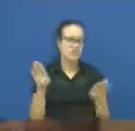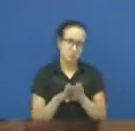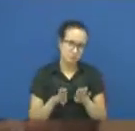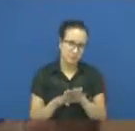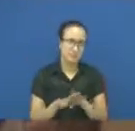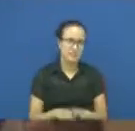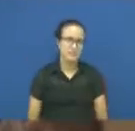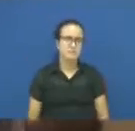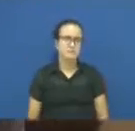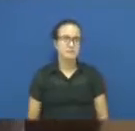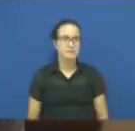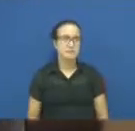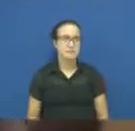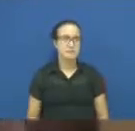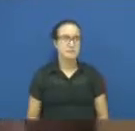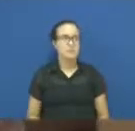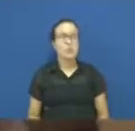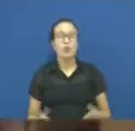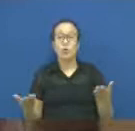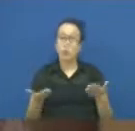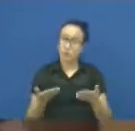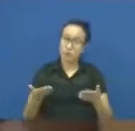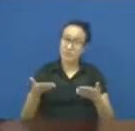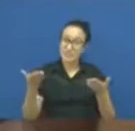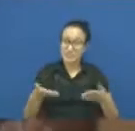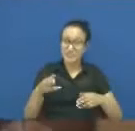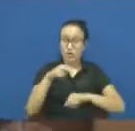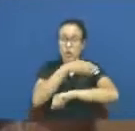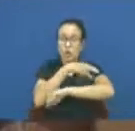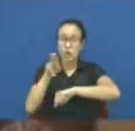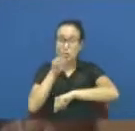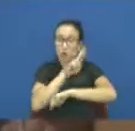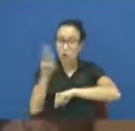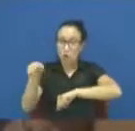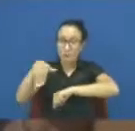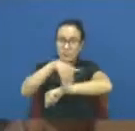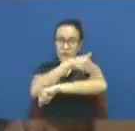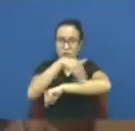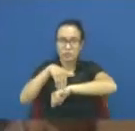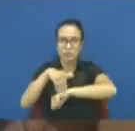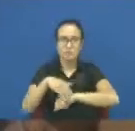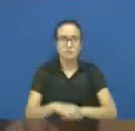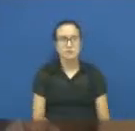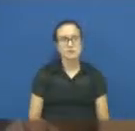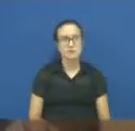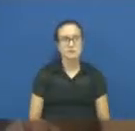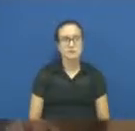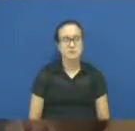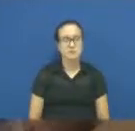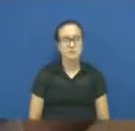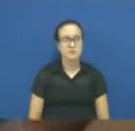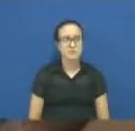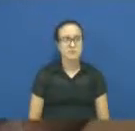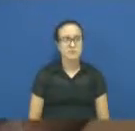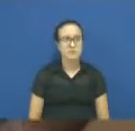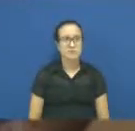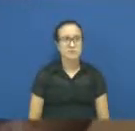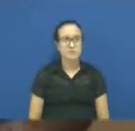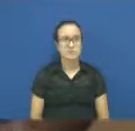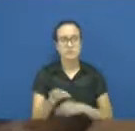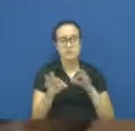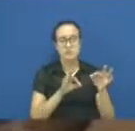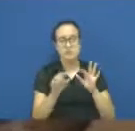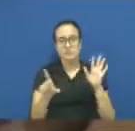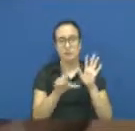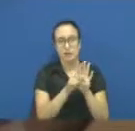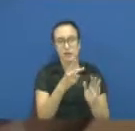votando. Por isso, a concentração de votação de nomes de ruas nesta noite. Agora sim, projeto de lei